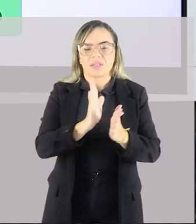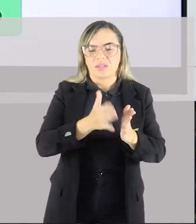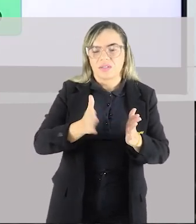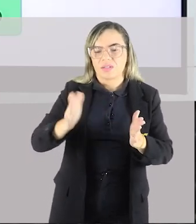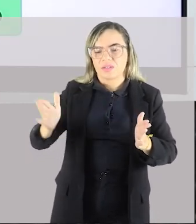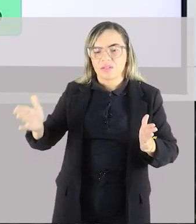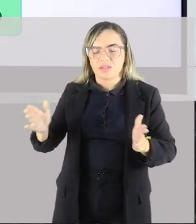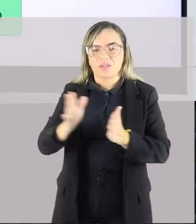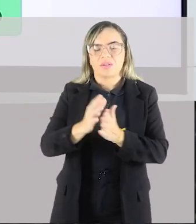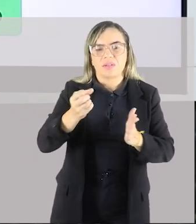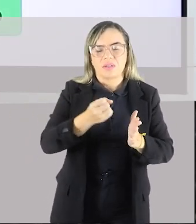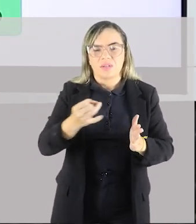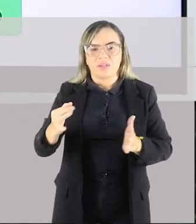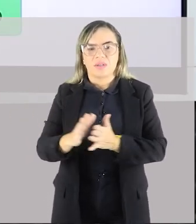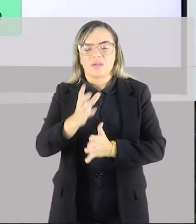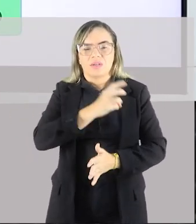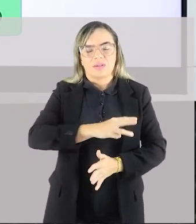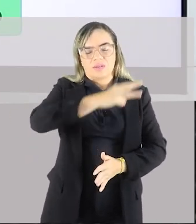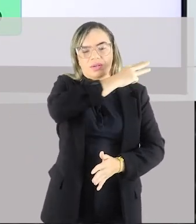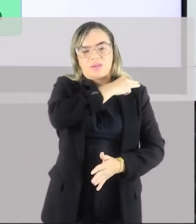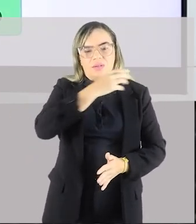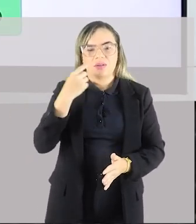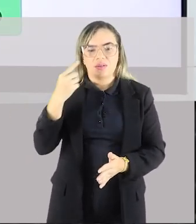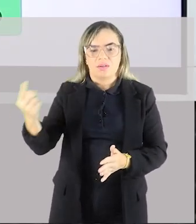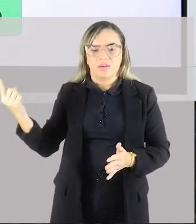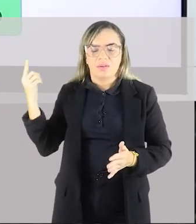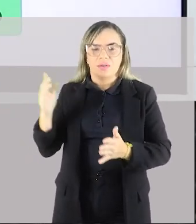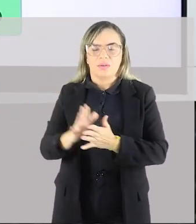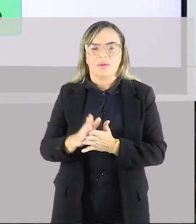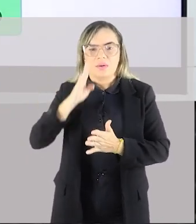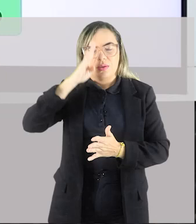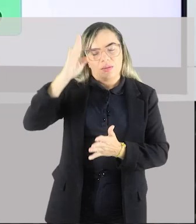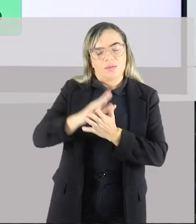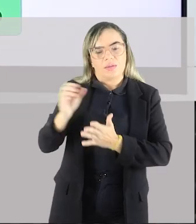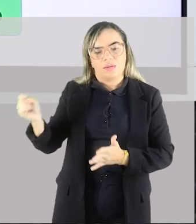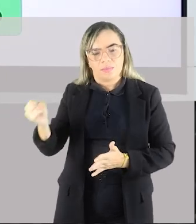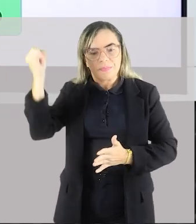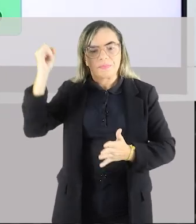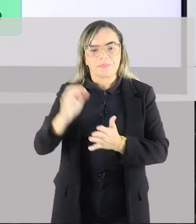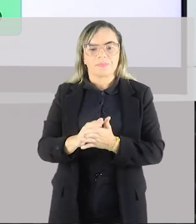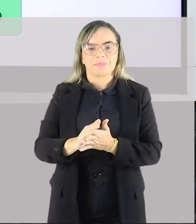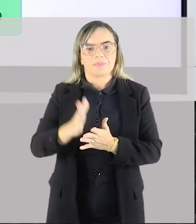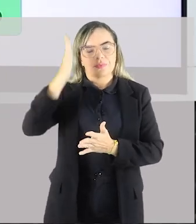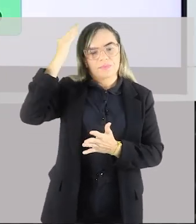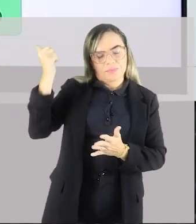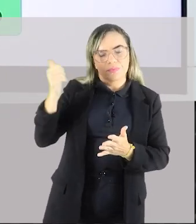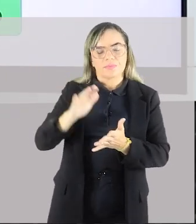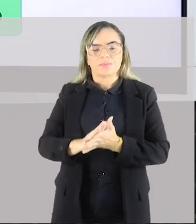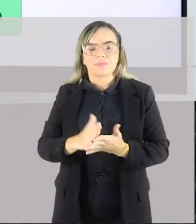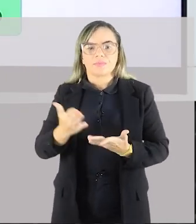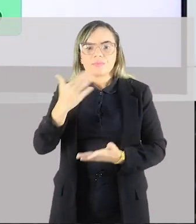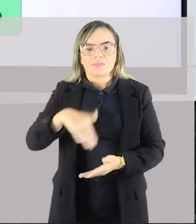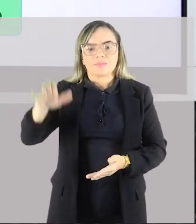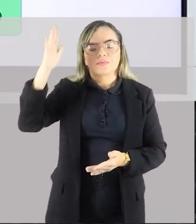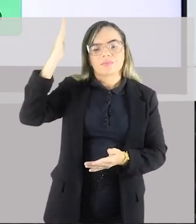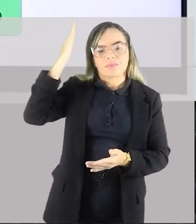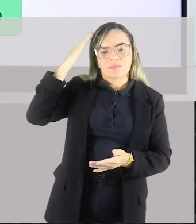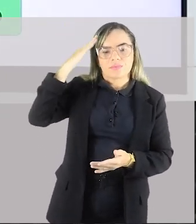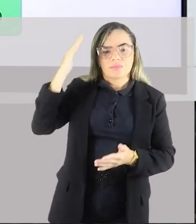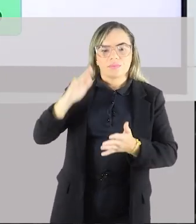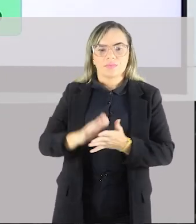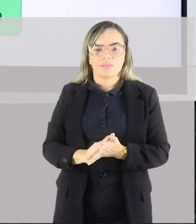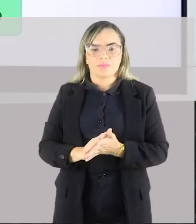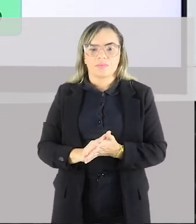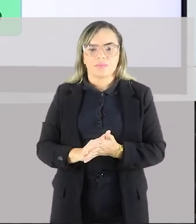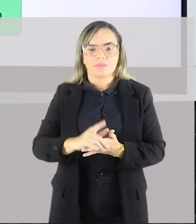né, a nível de ensino médio, a gente aborda ali o que é principal, tá certo? Então, bora lá entender que